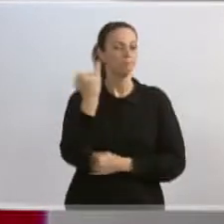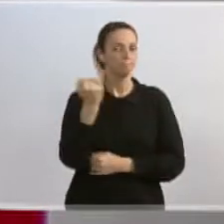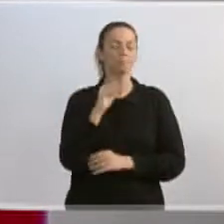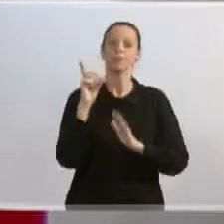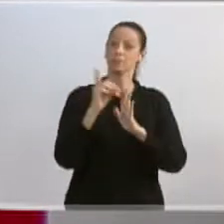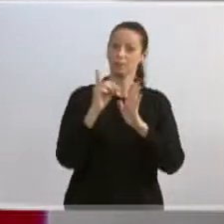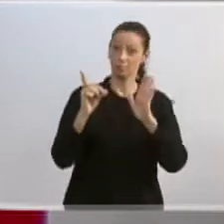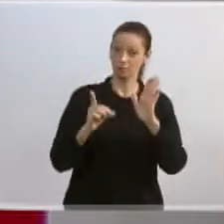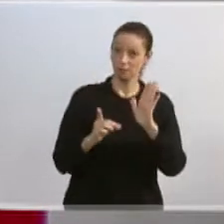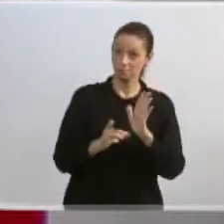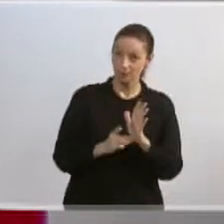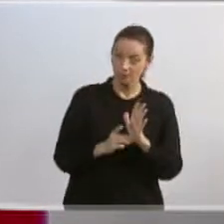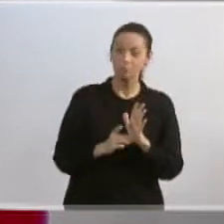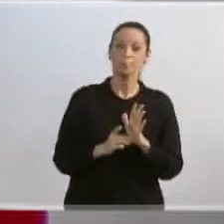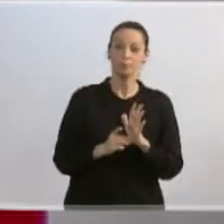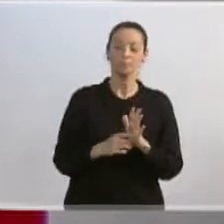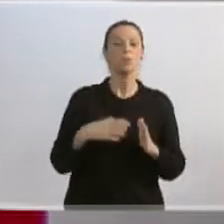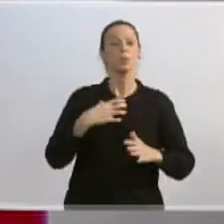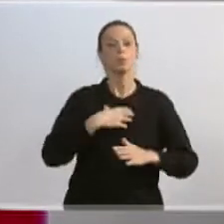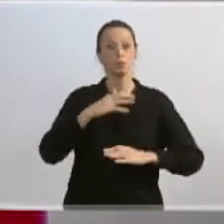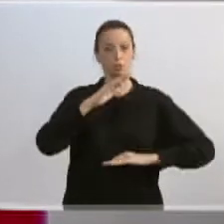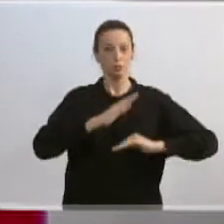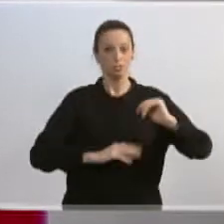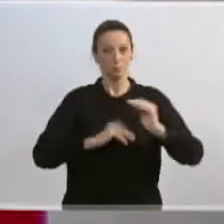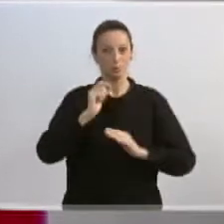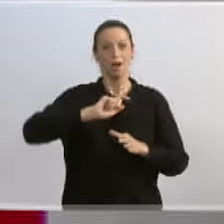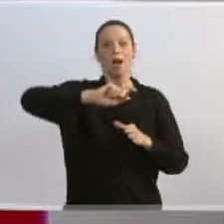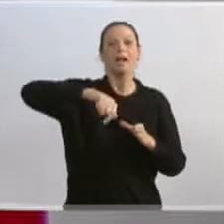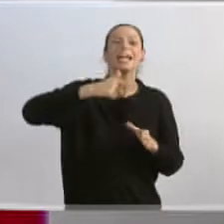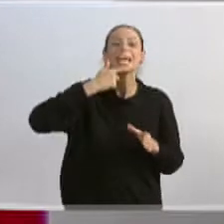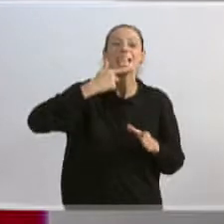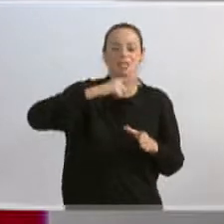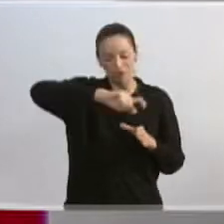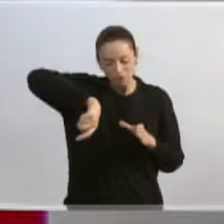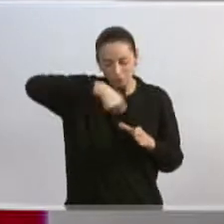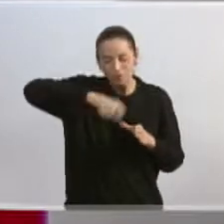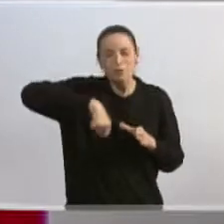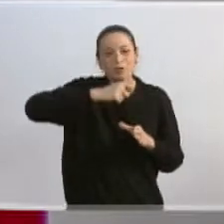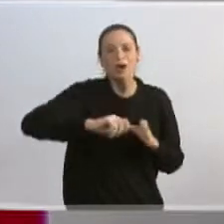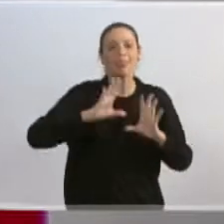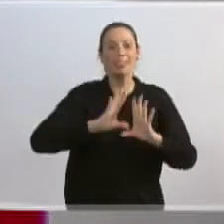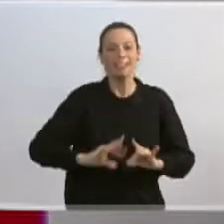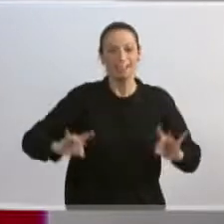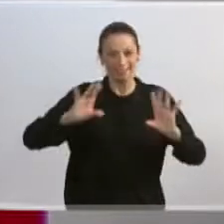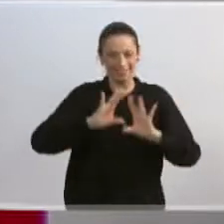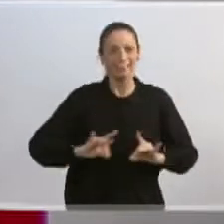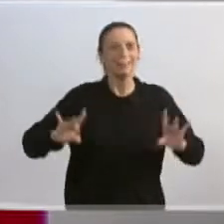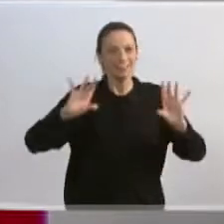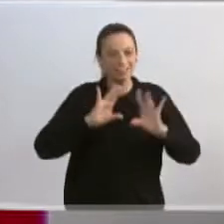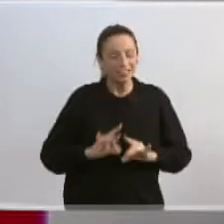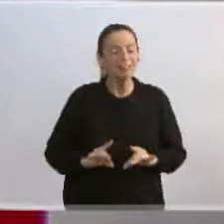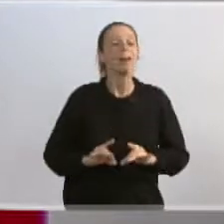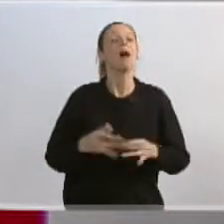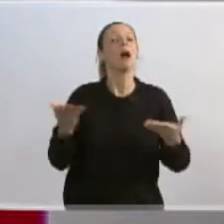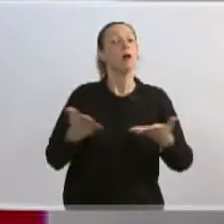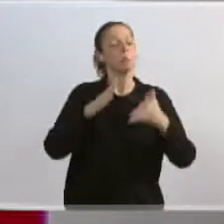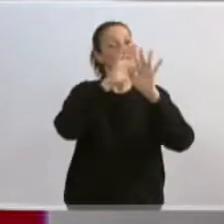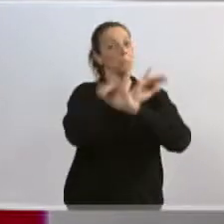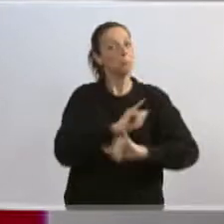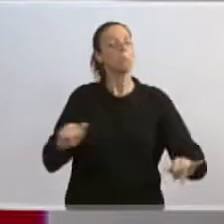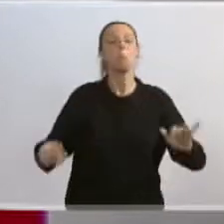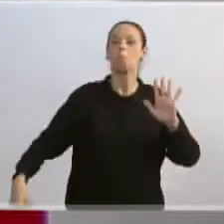do modo de produção do qual quer dizer que é um queijo tradicional de blumenau sendo declarado